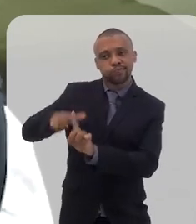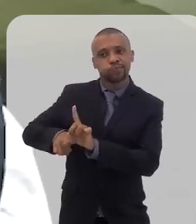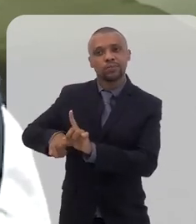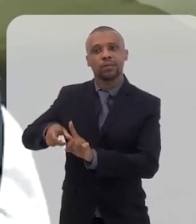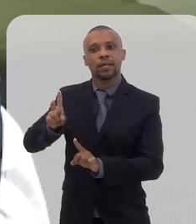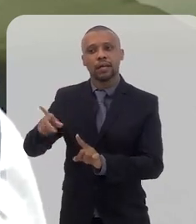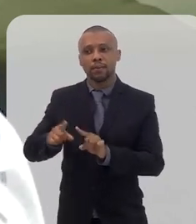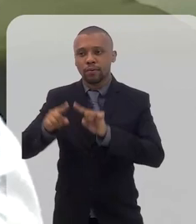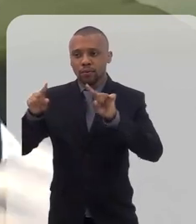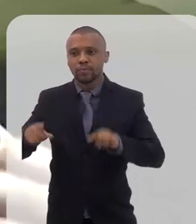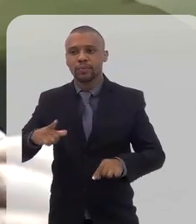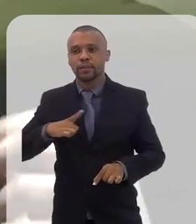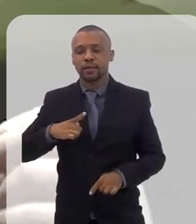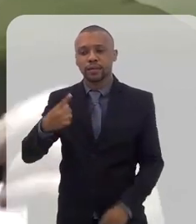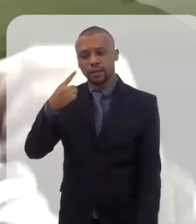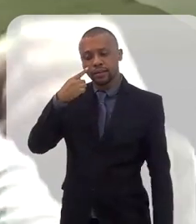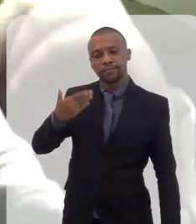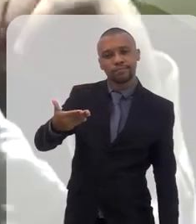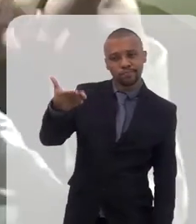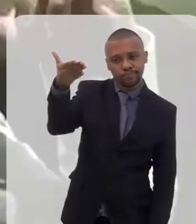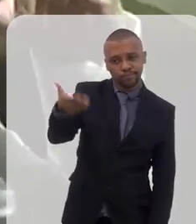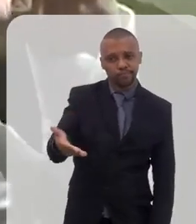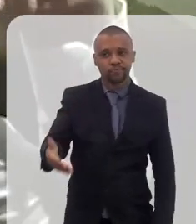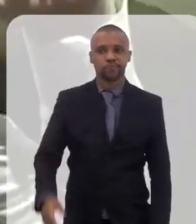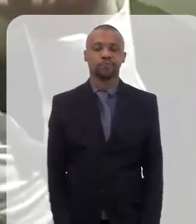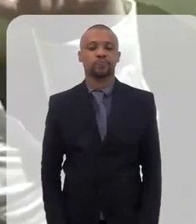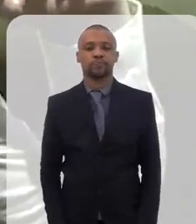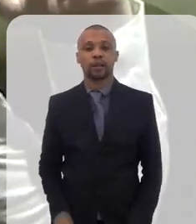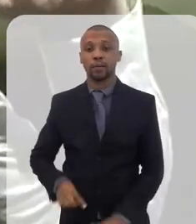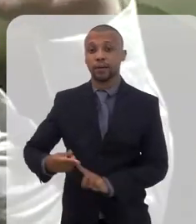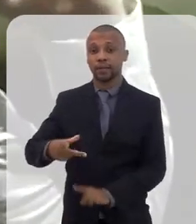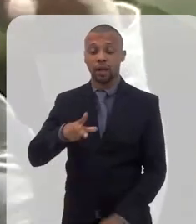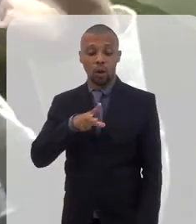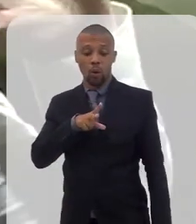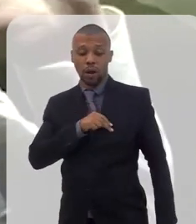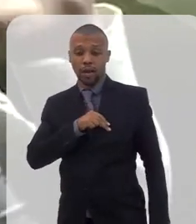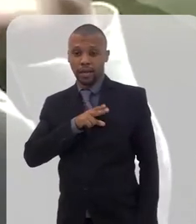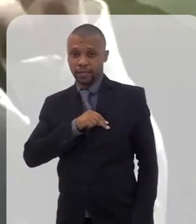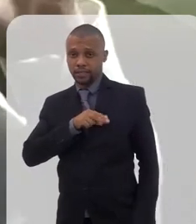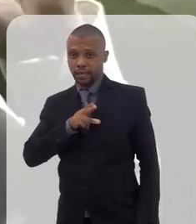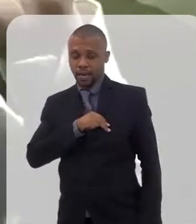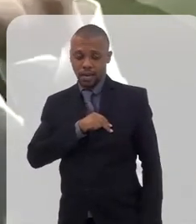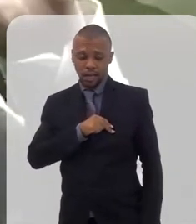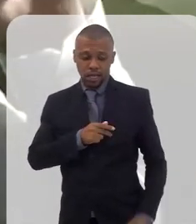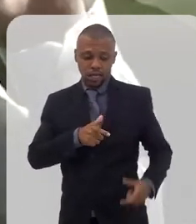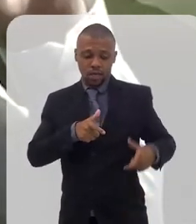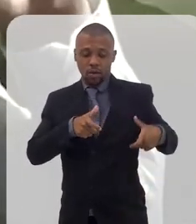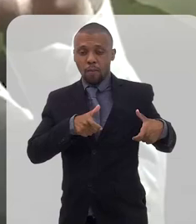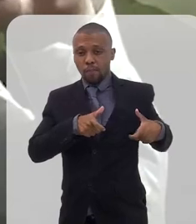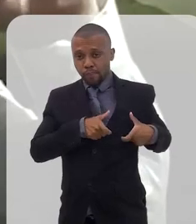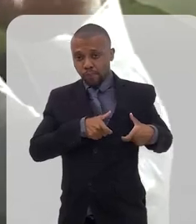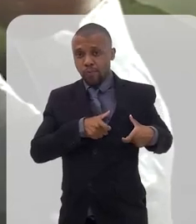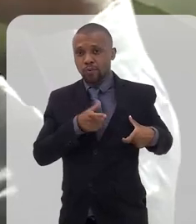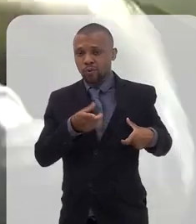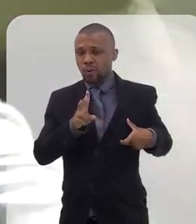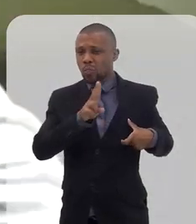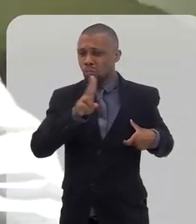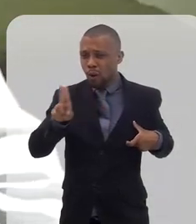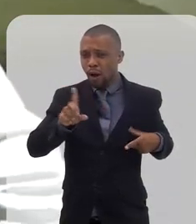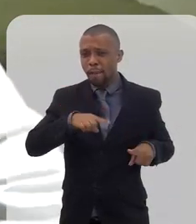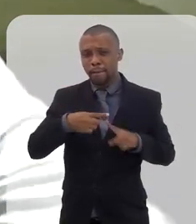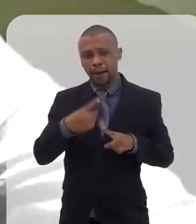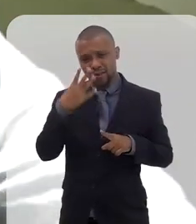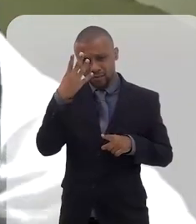estar sempre trajando esse coletinho aqui, né? Com o crachá grande de